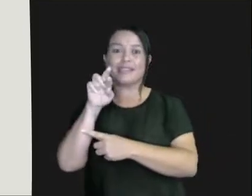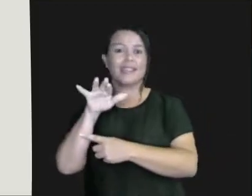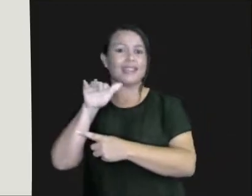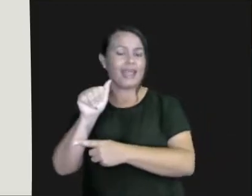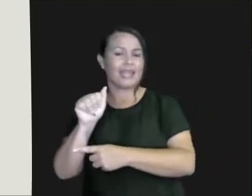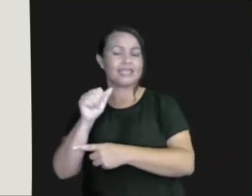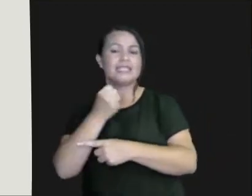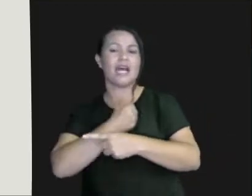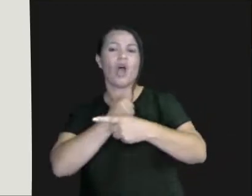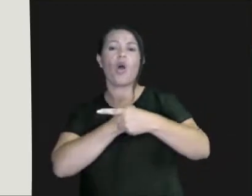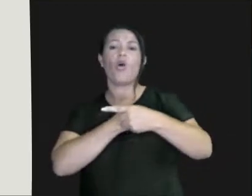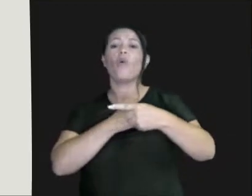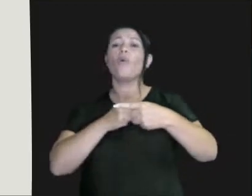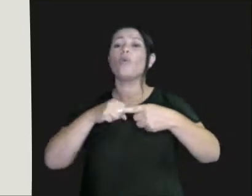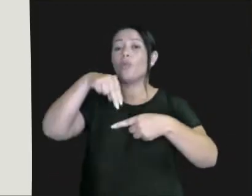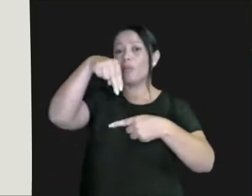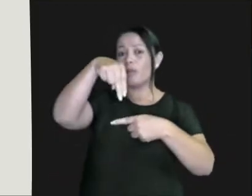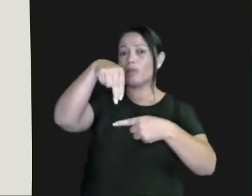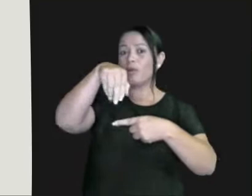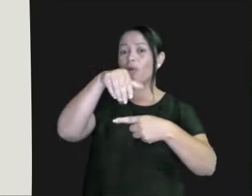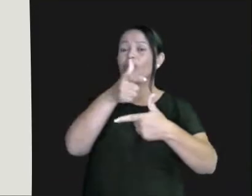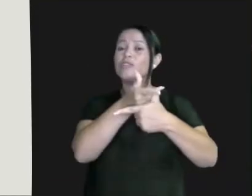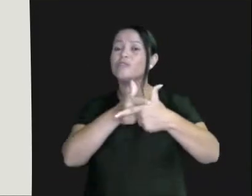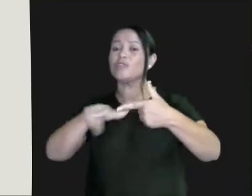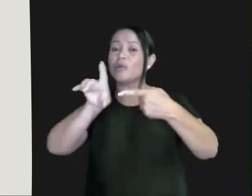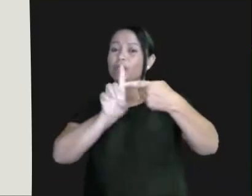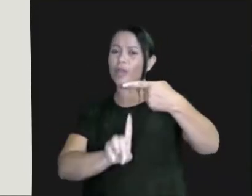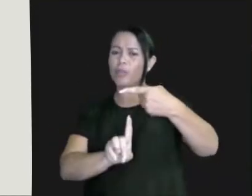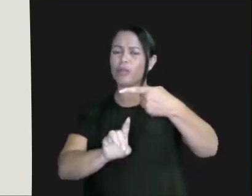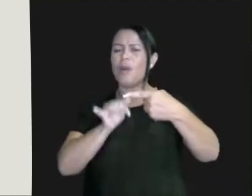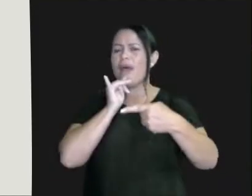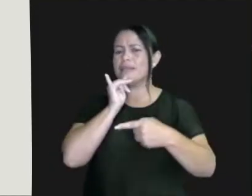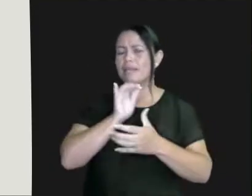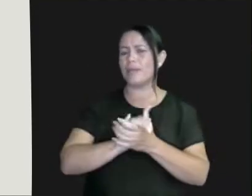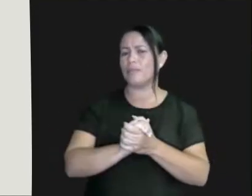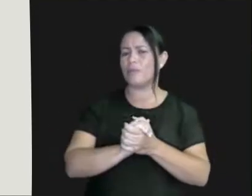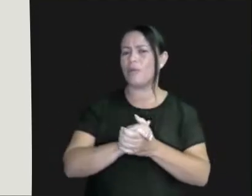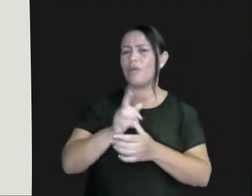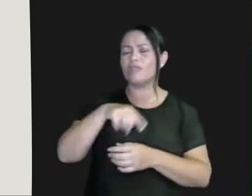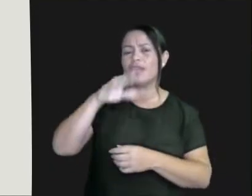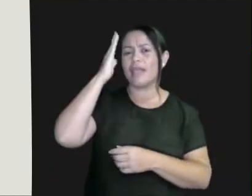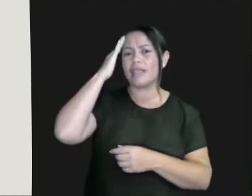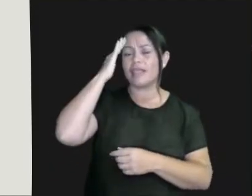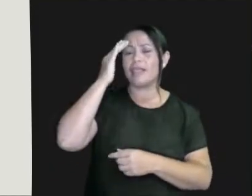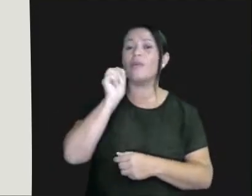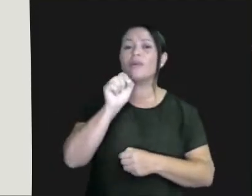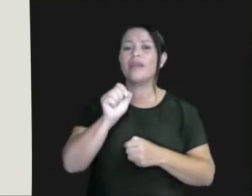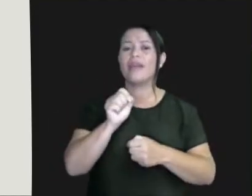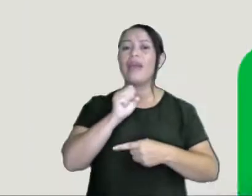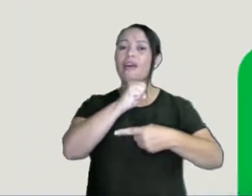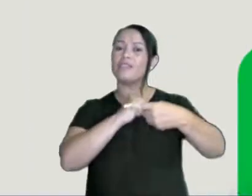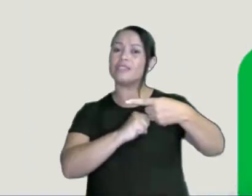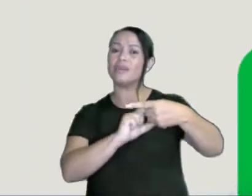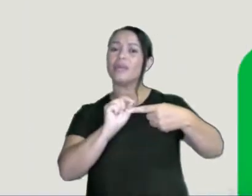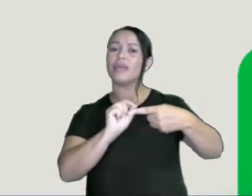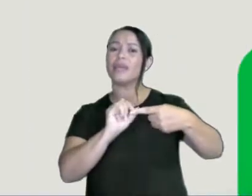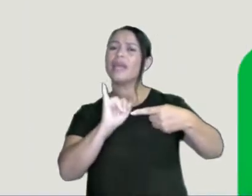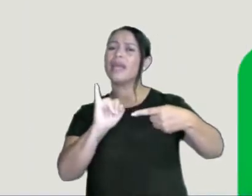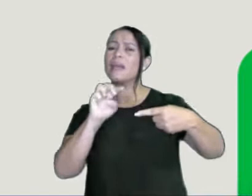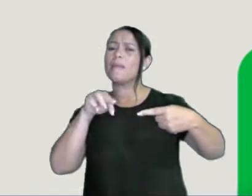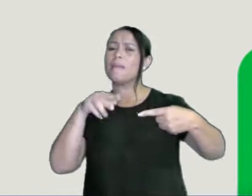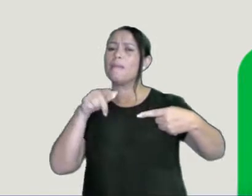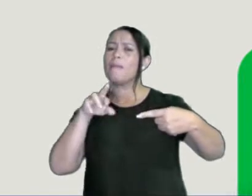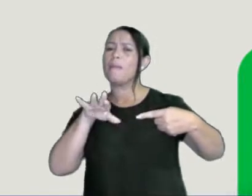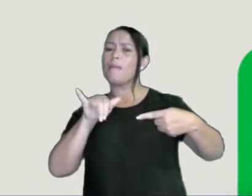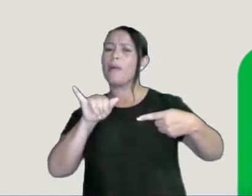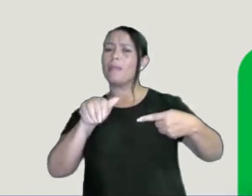será o numerador e o divisor será o denominador. Exemplo, considere a fração imprópria. Vocês estão